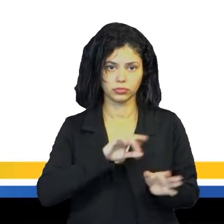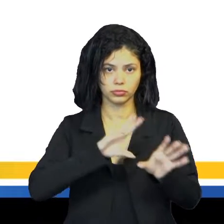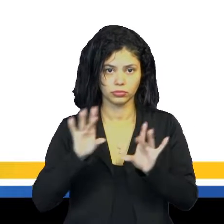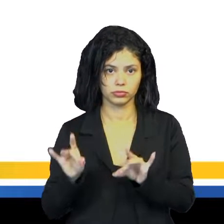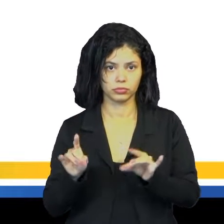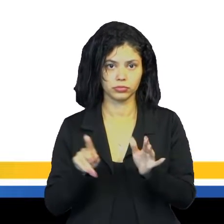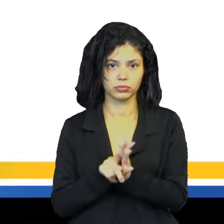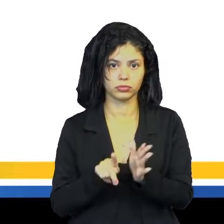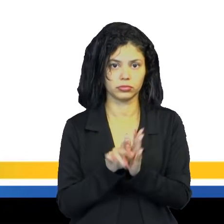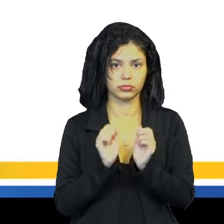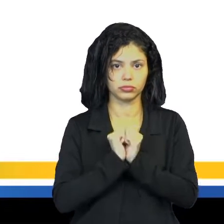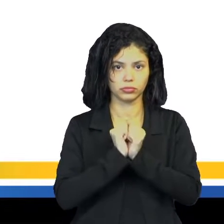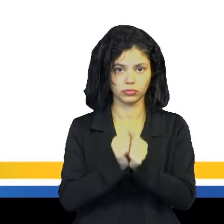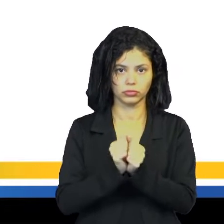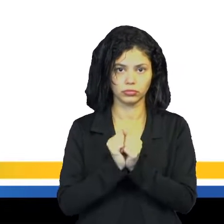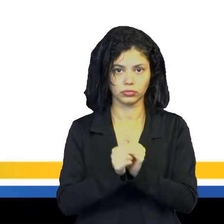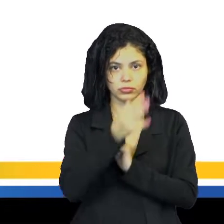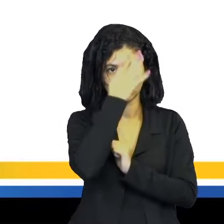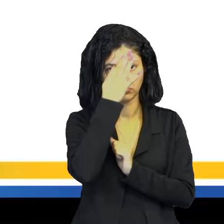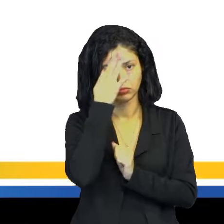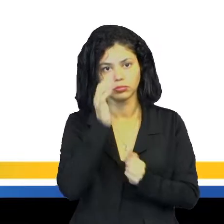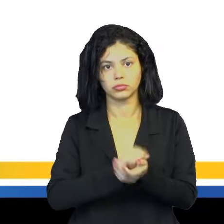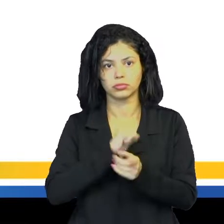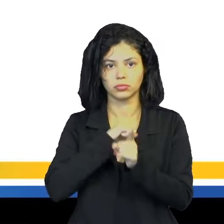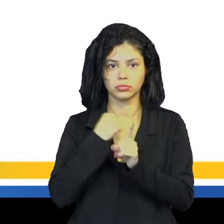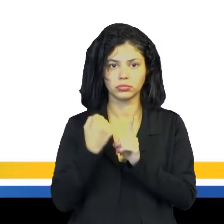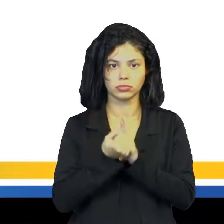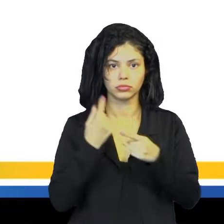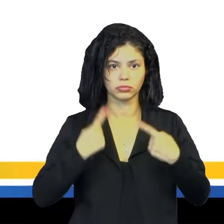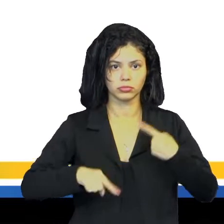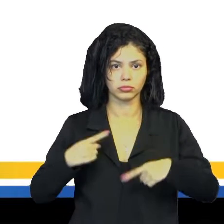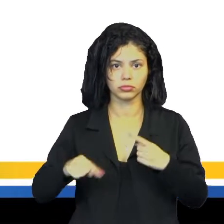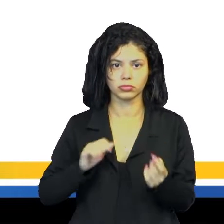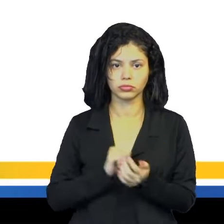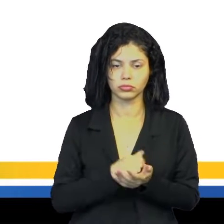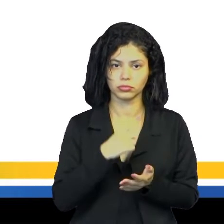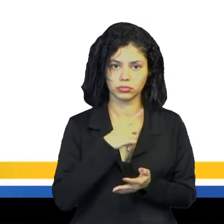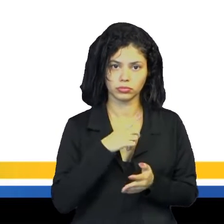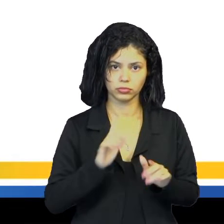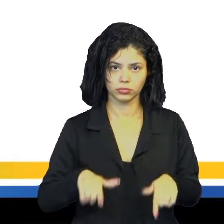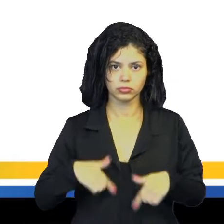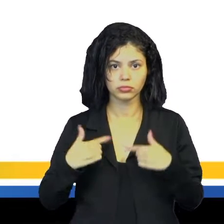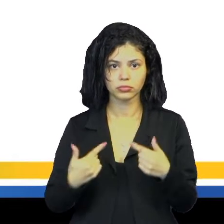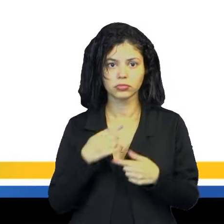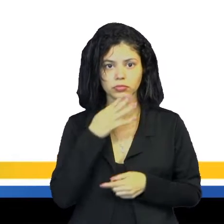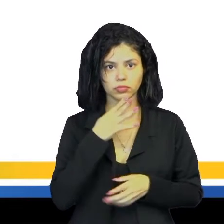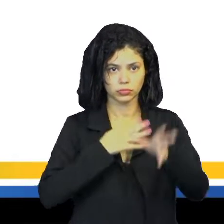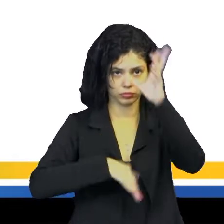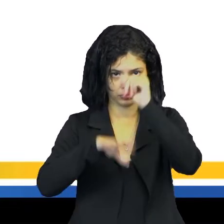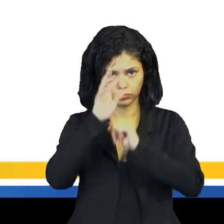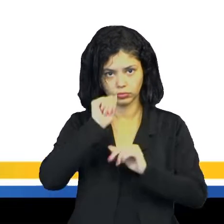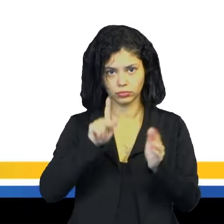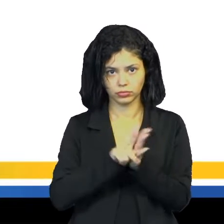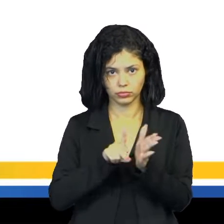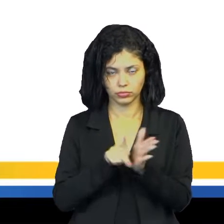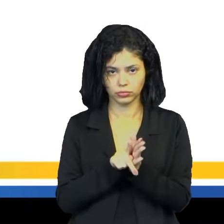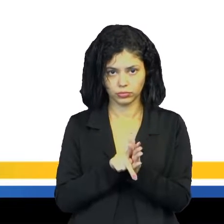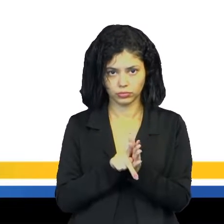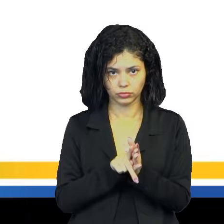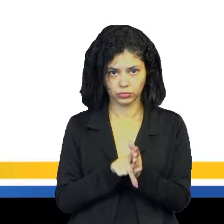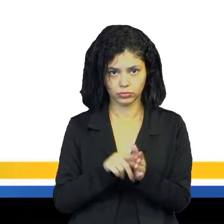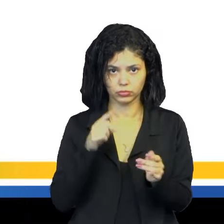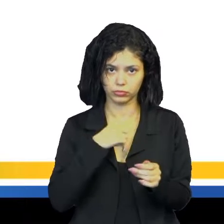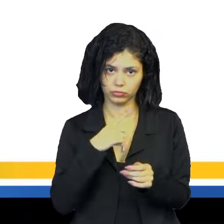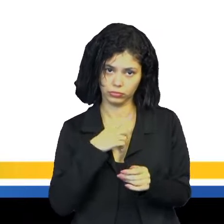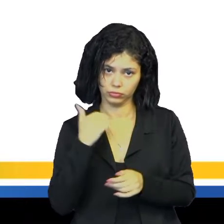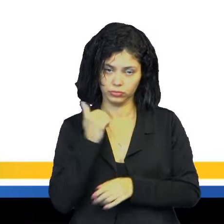Através da união de escolas de pensamento filosóficas, sociais e políticas, enfatizavam a defesa do conhecimento racional para